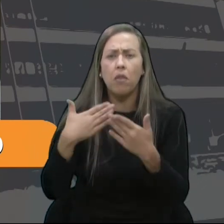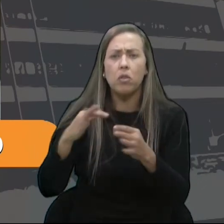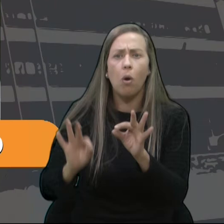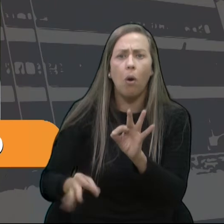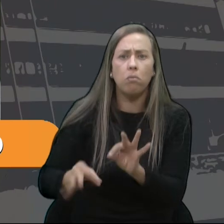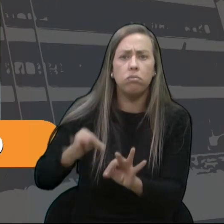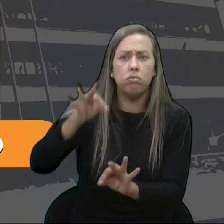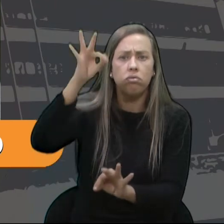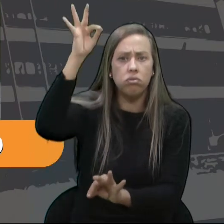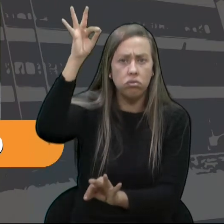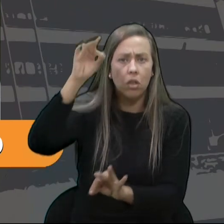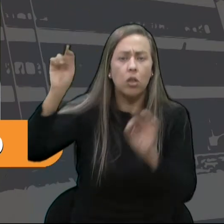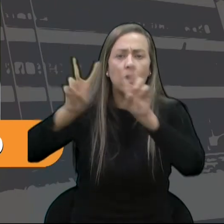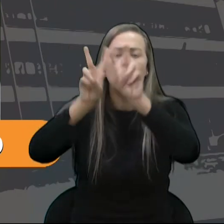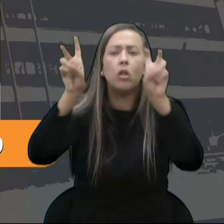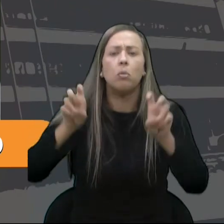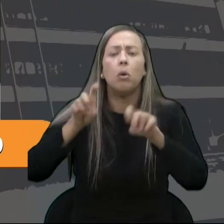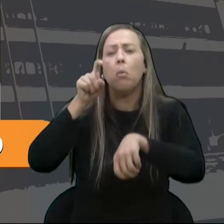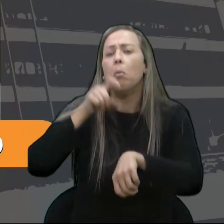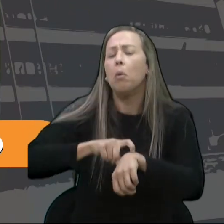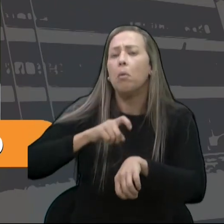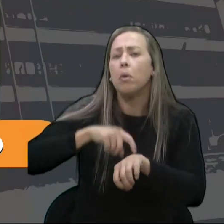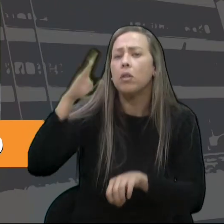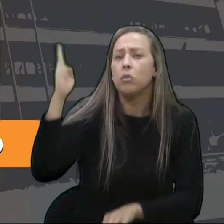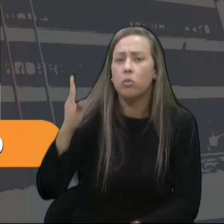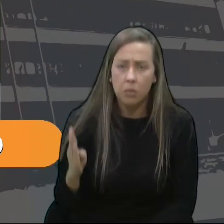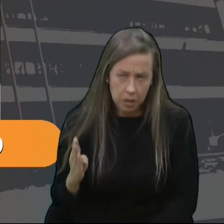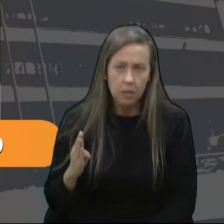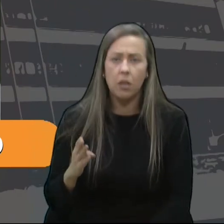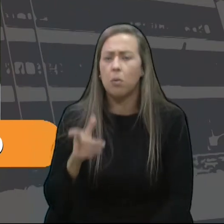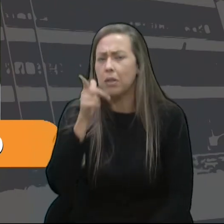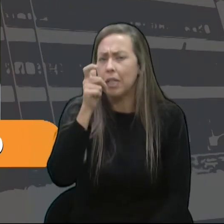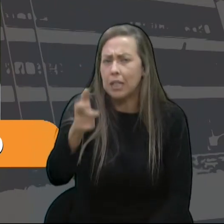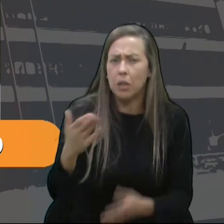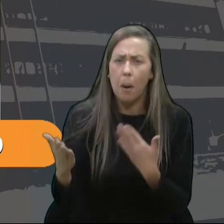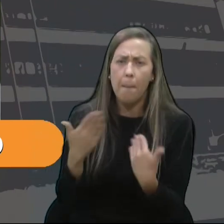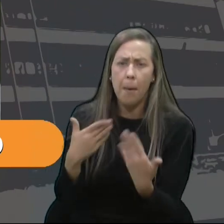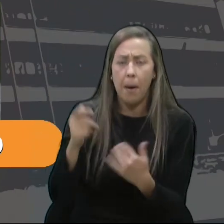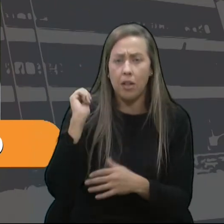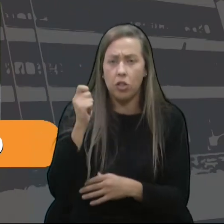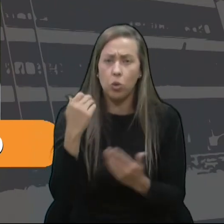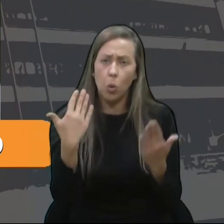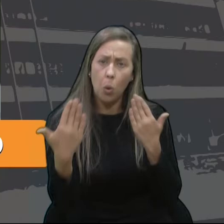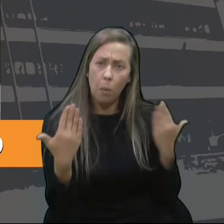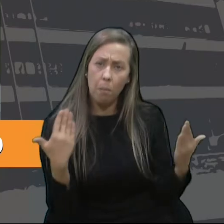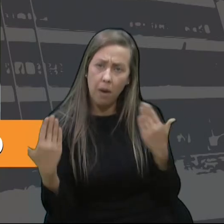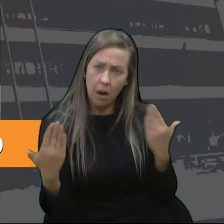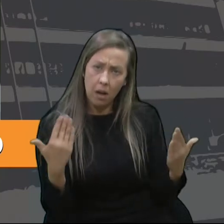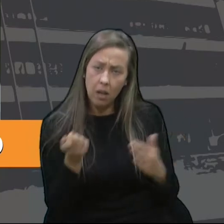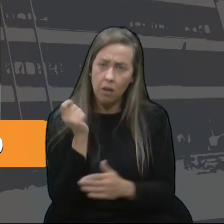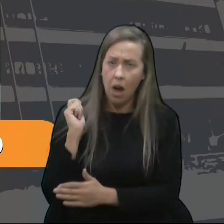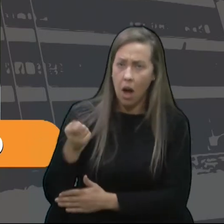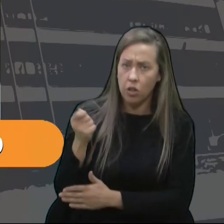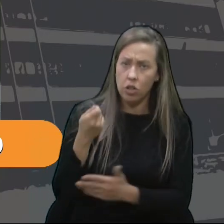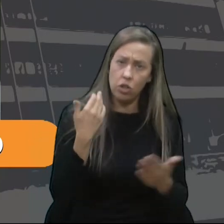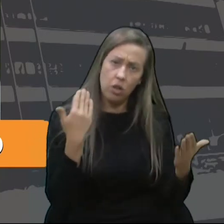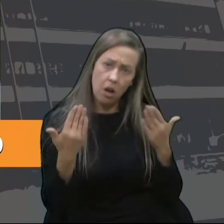que eles tiveram sobre a situação do Brasil, eles muito interessados, né, e comparando com a situação da